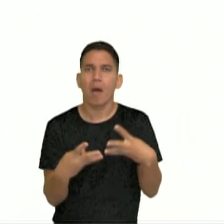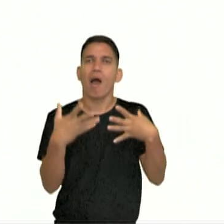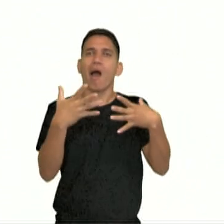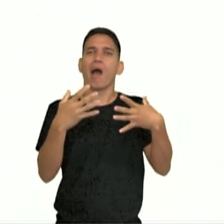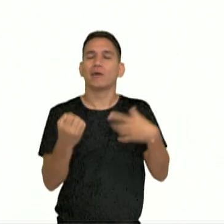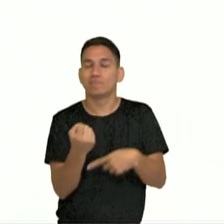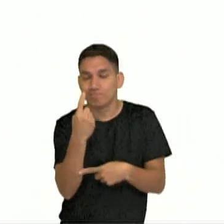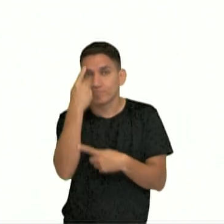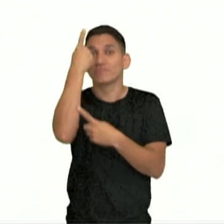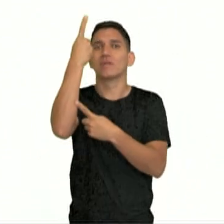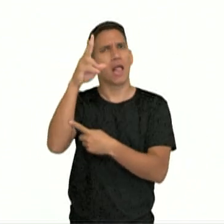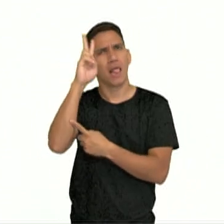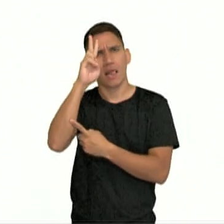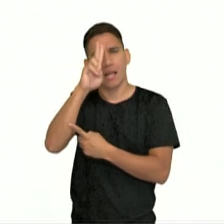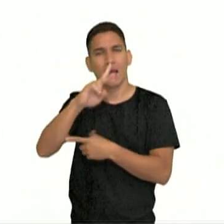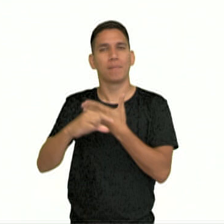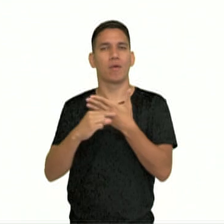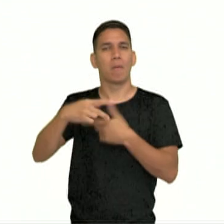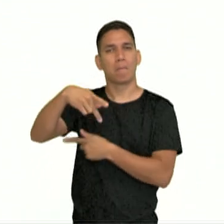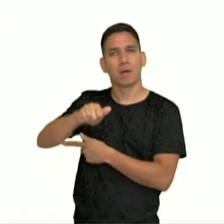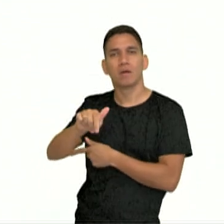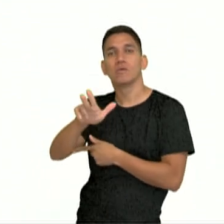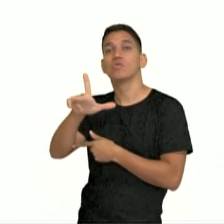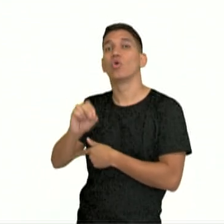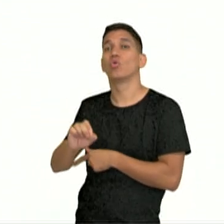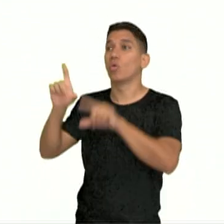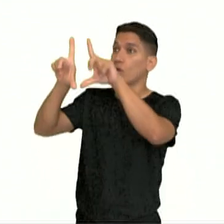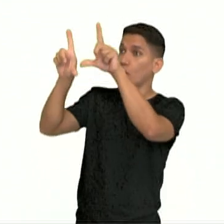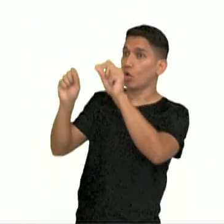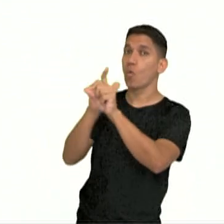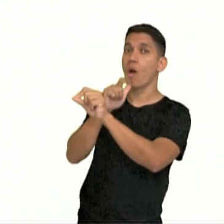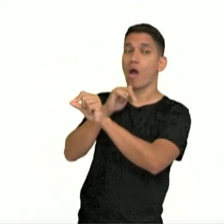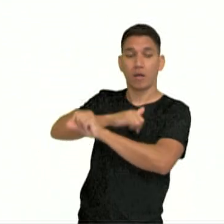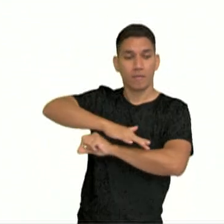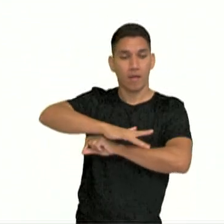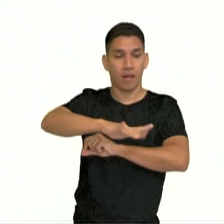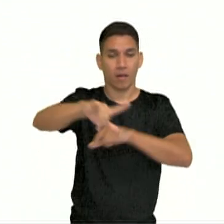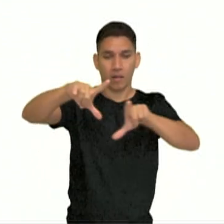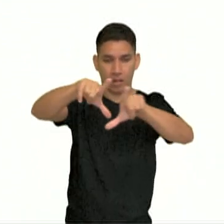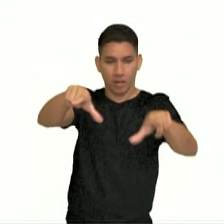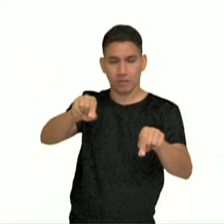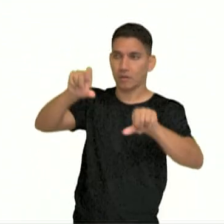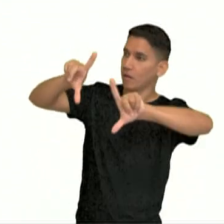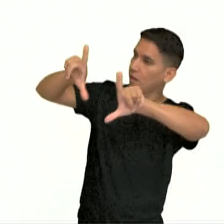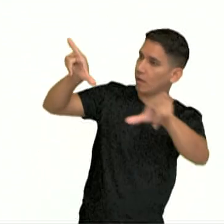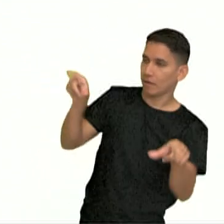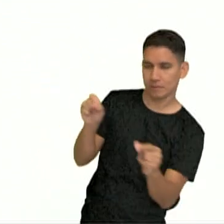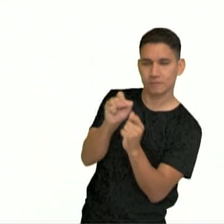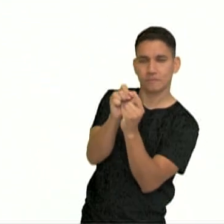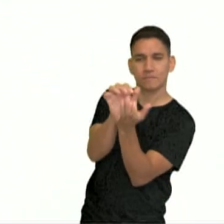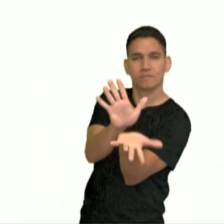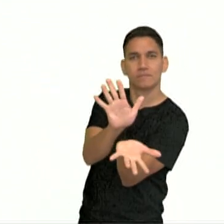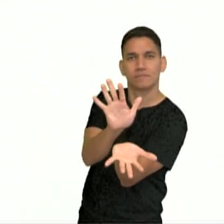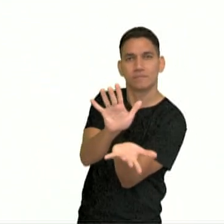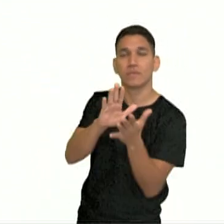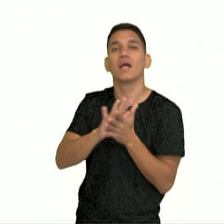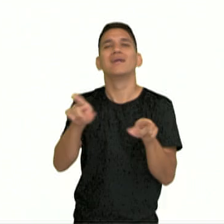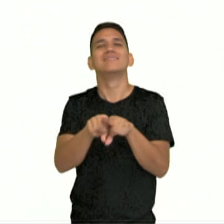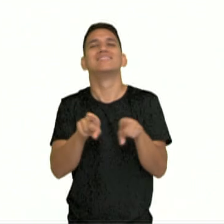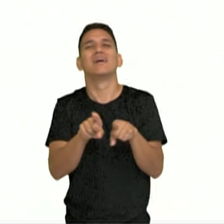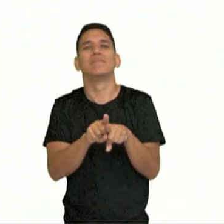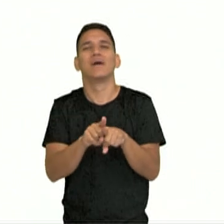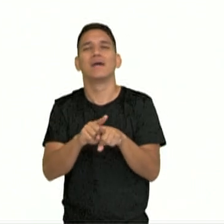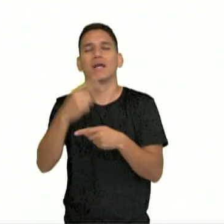Paulo Leminski, né? Lua na Água, e lembrem-se do retrato do